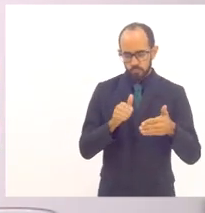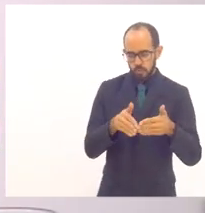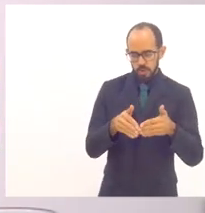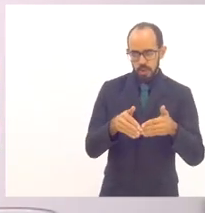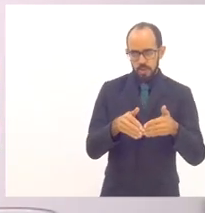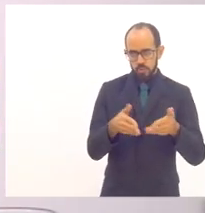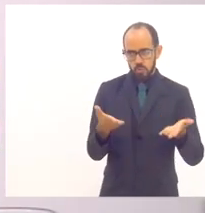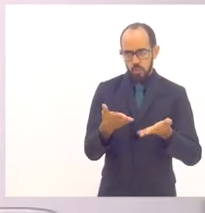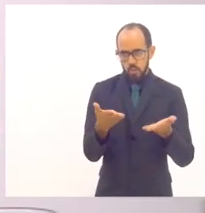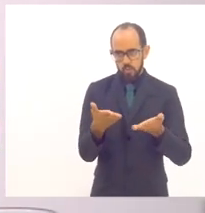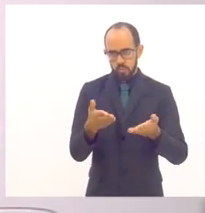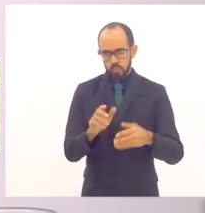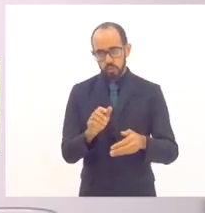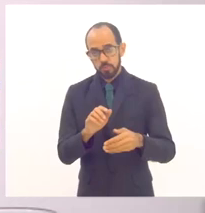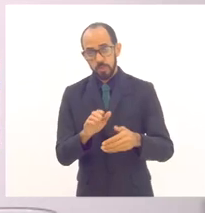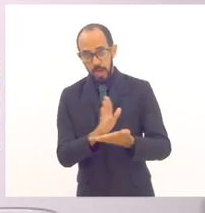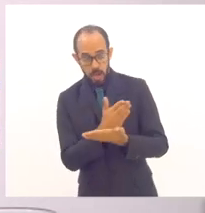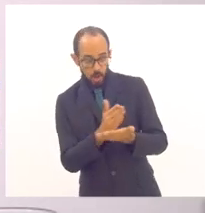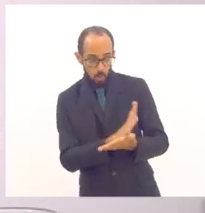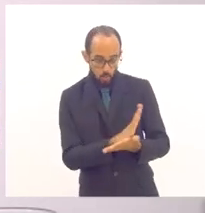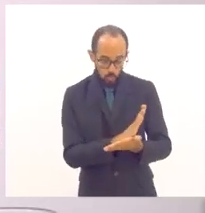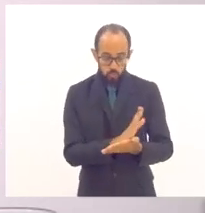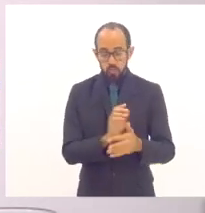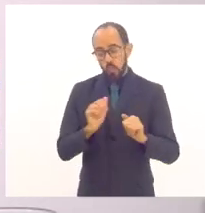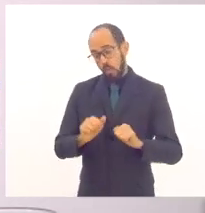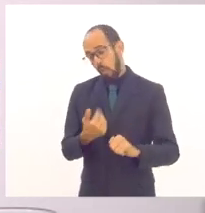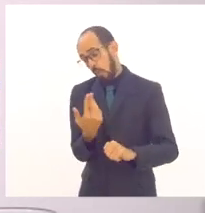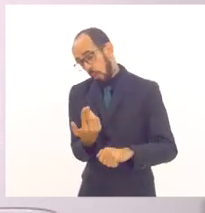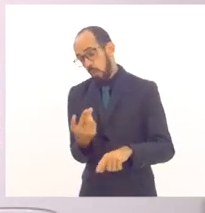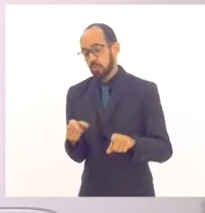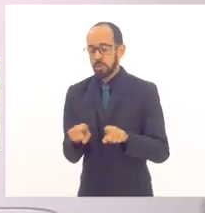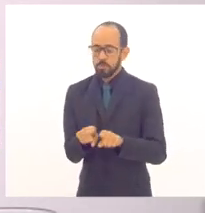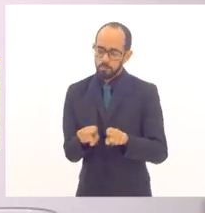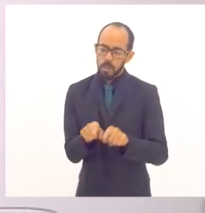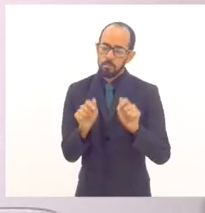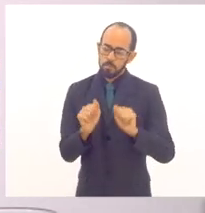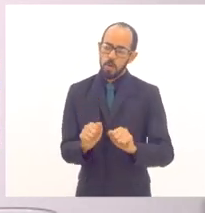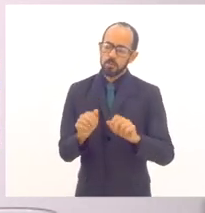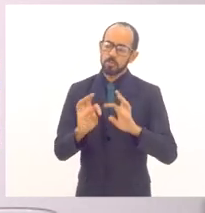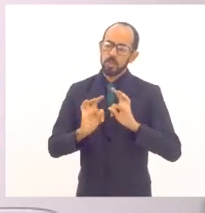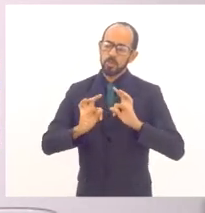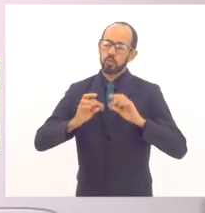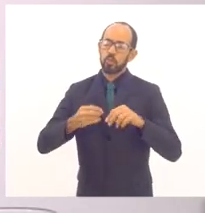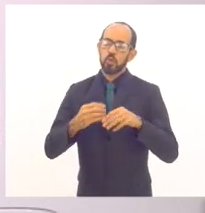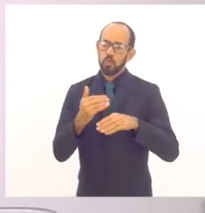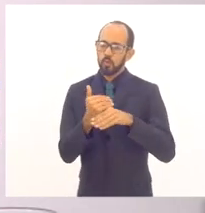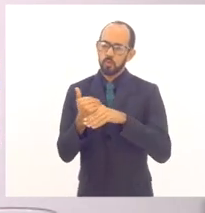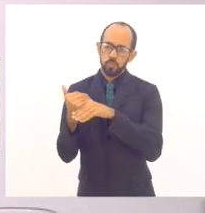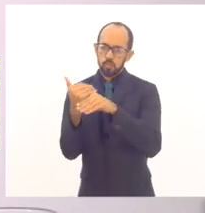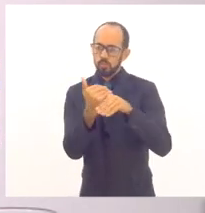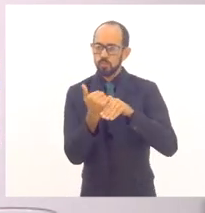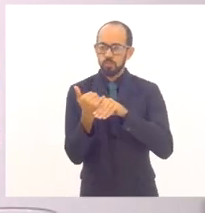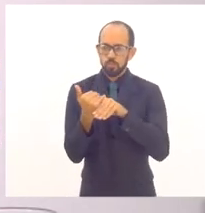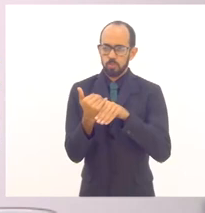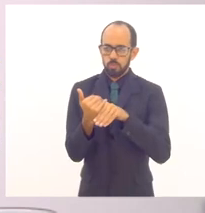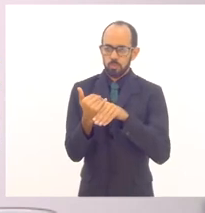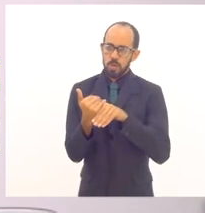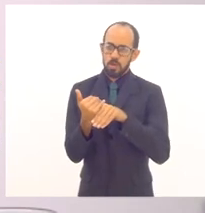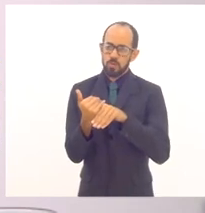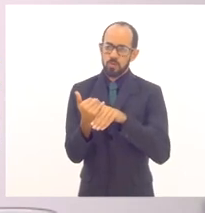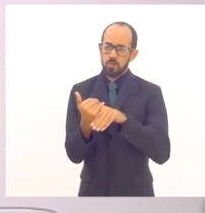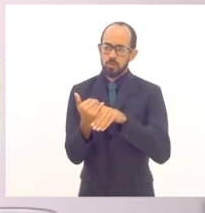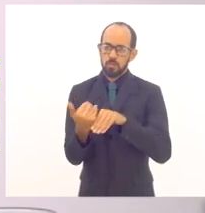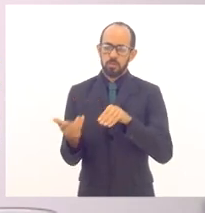hoje contemplar alguns e a gente pode ter todo um processo